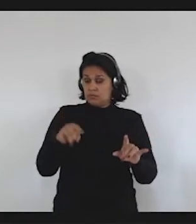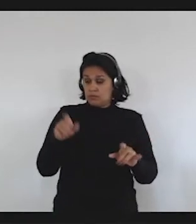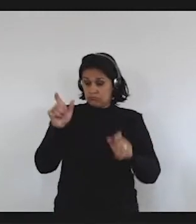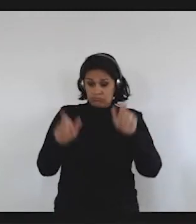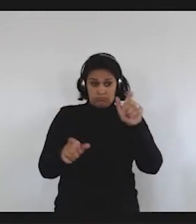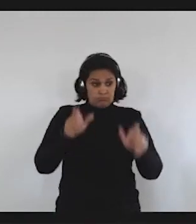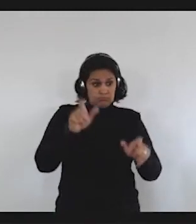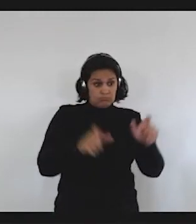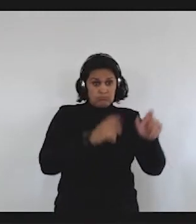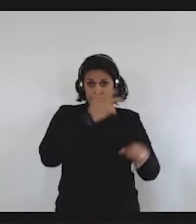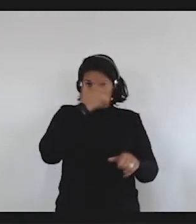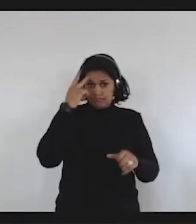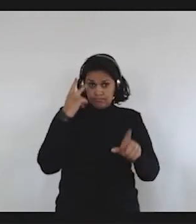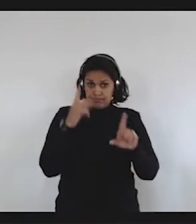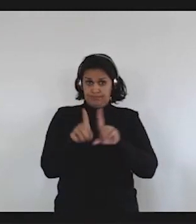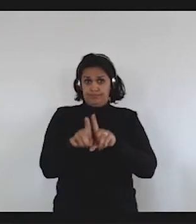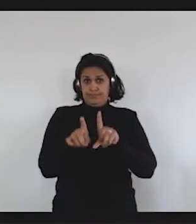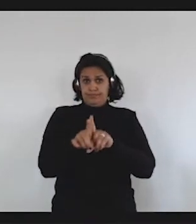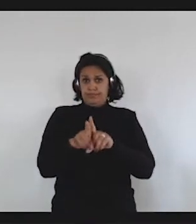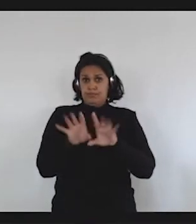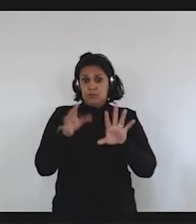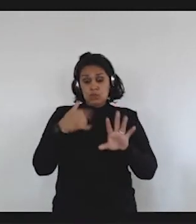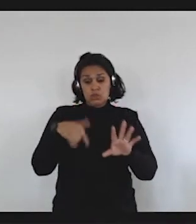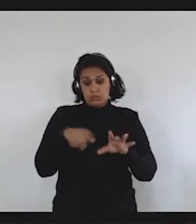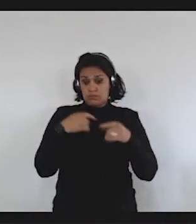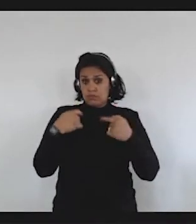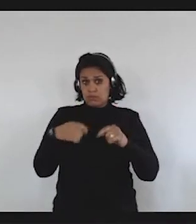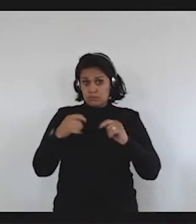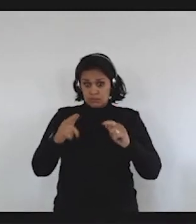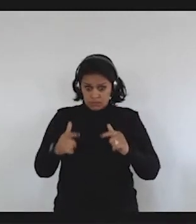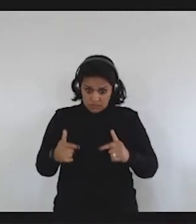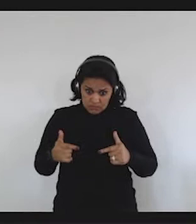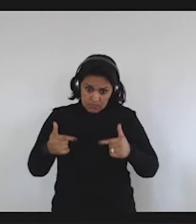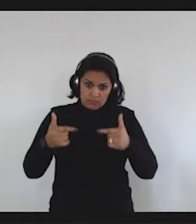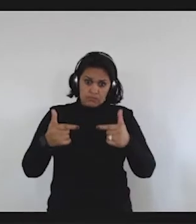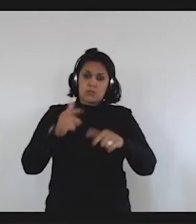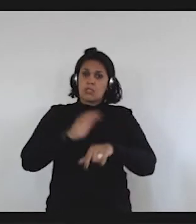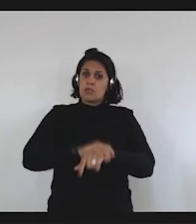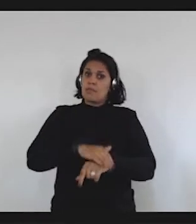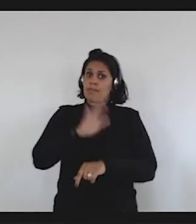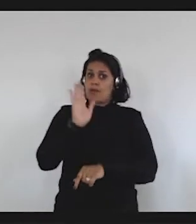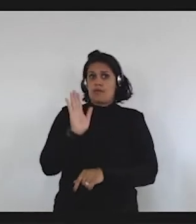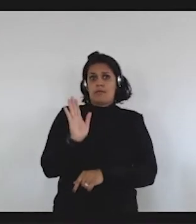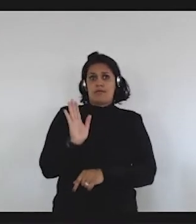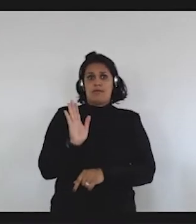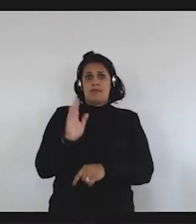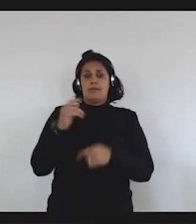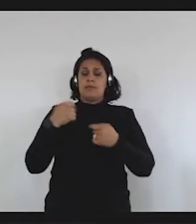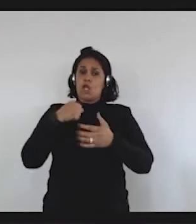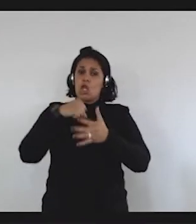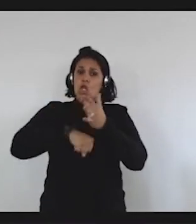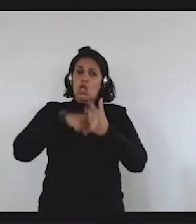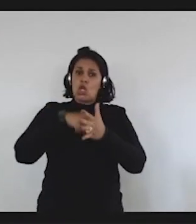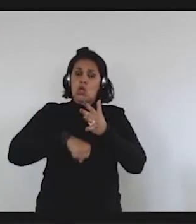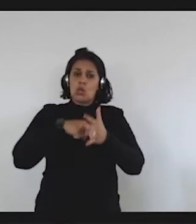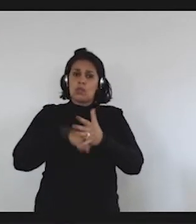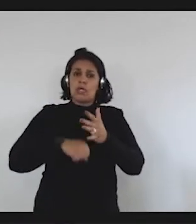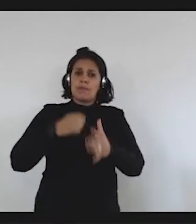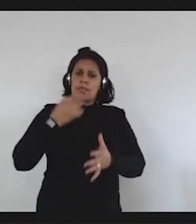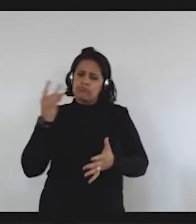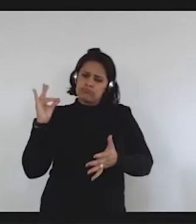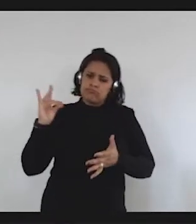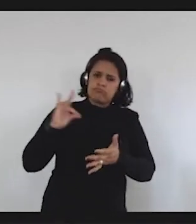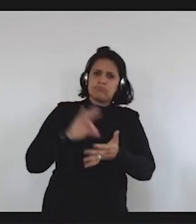indivíduo, da sociedade. Precisamos avançar mais. Precisamos agora lutar para consolidar